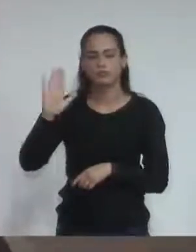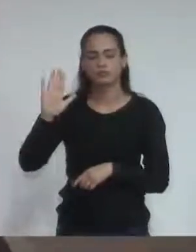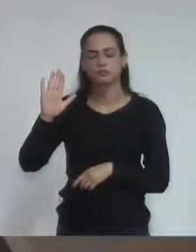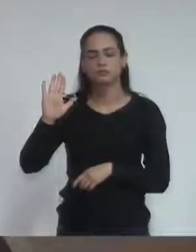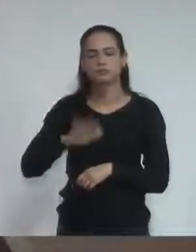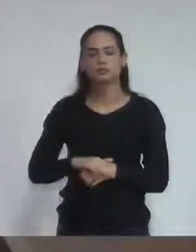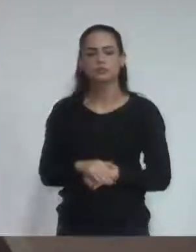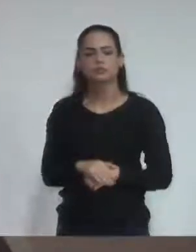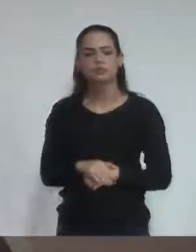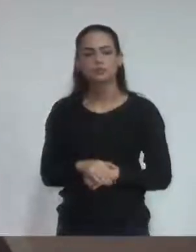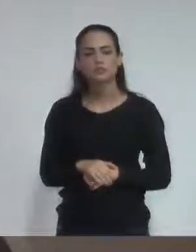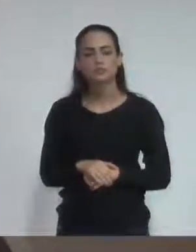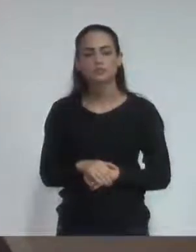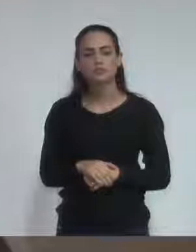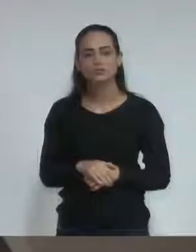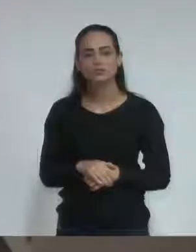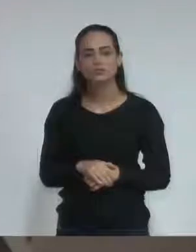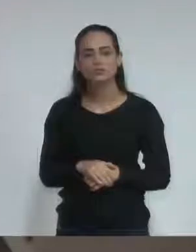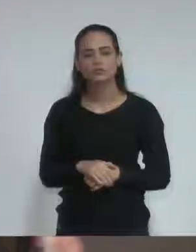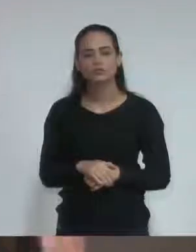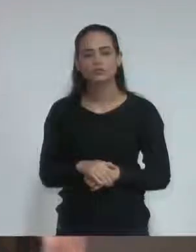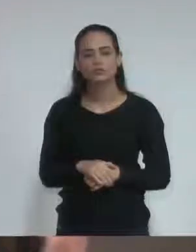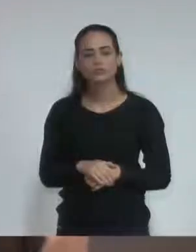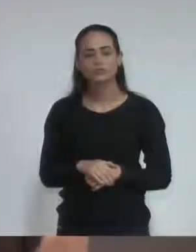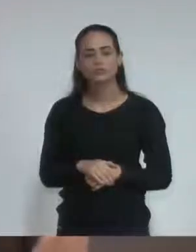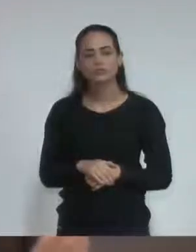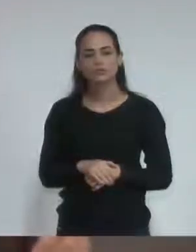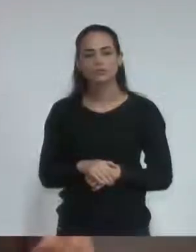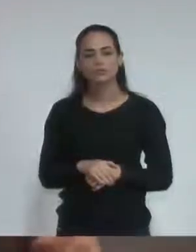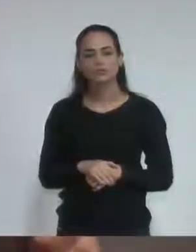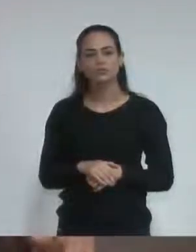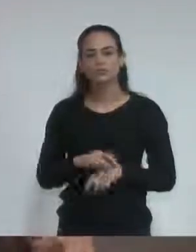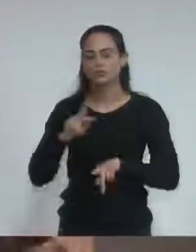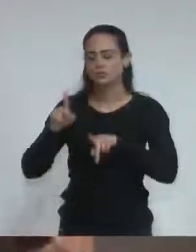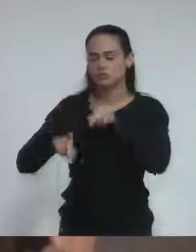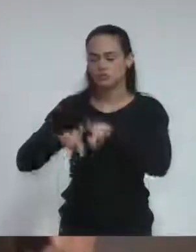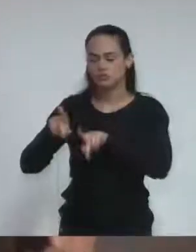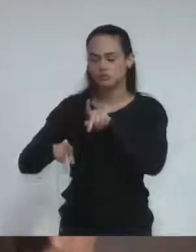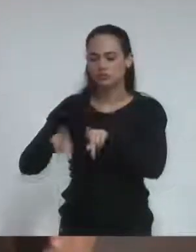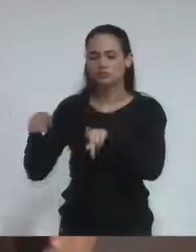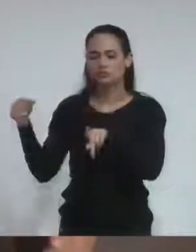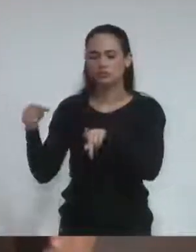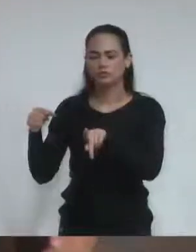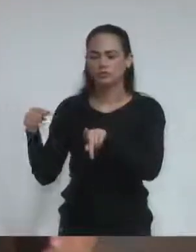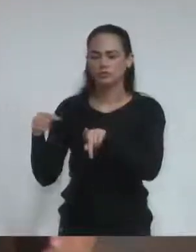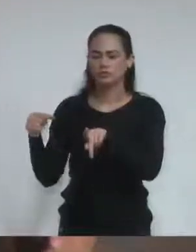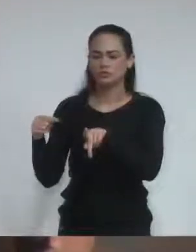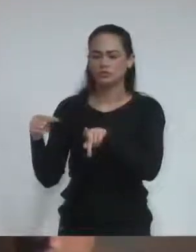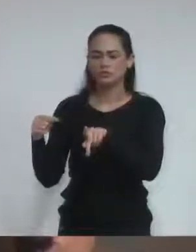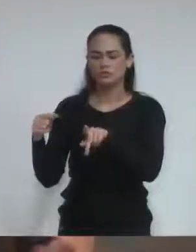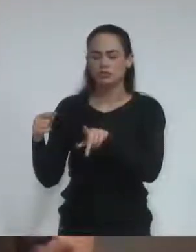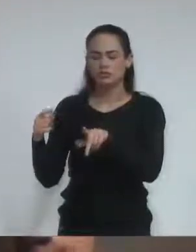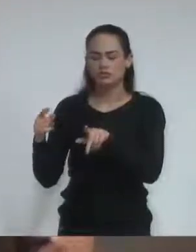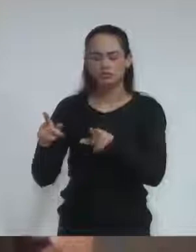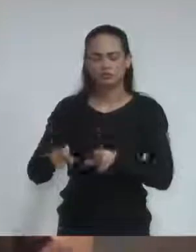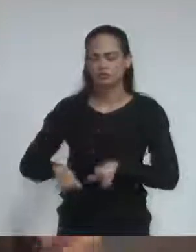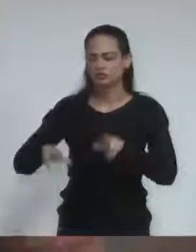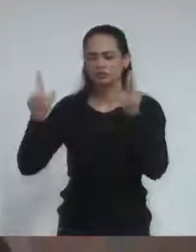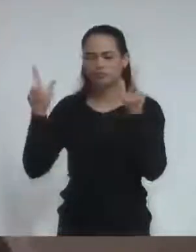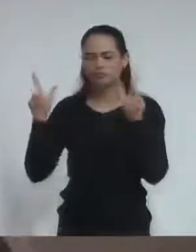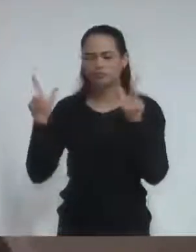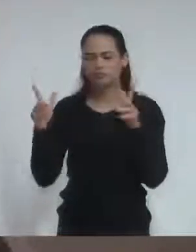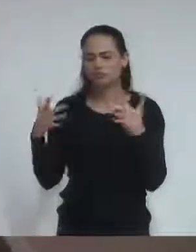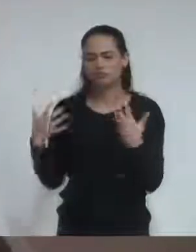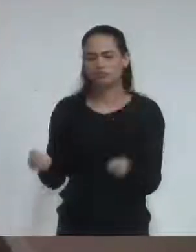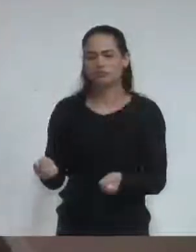um povo não afeito a extremismos, a radicalismo, possa fazer uma análise